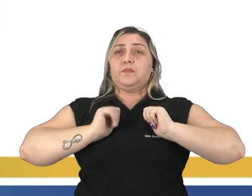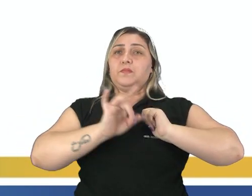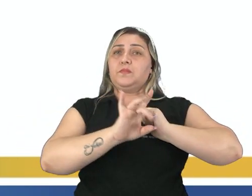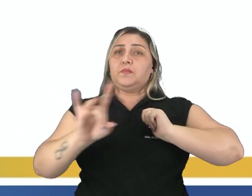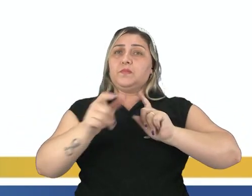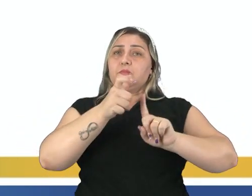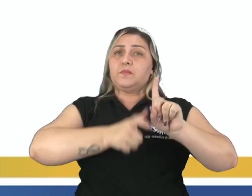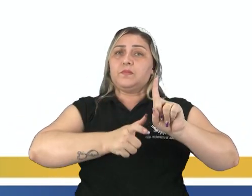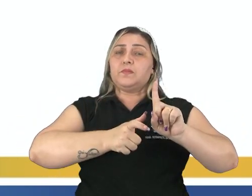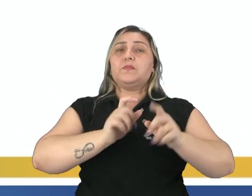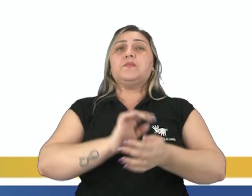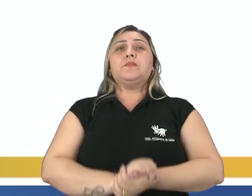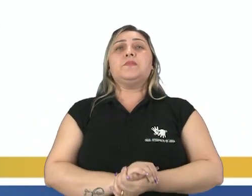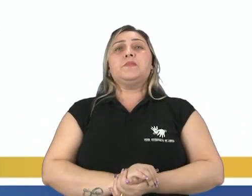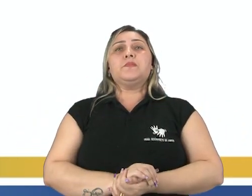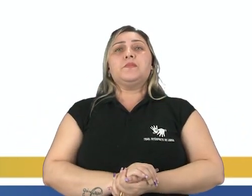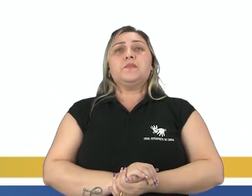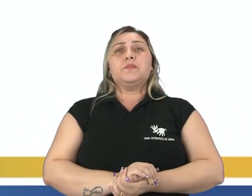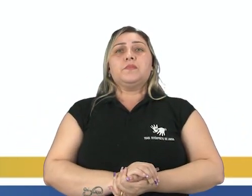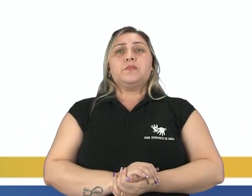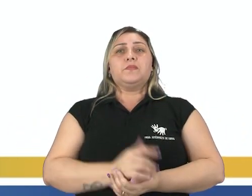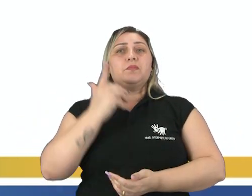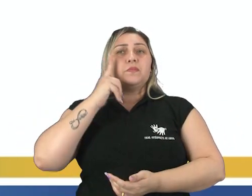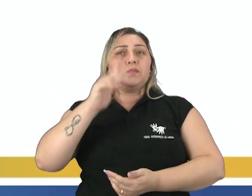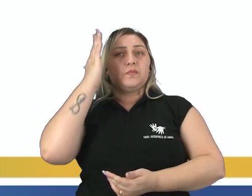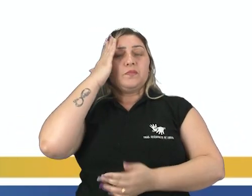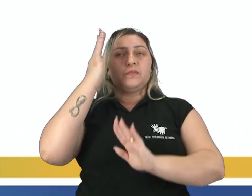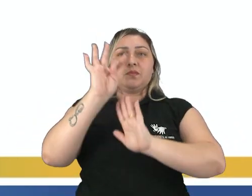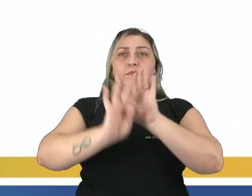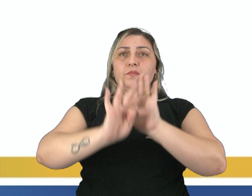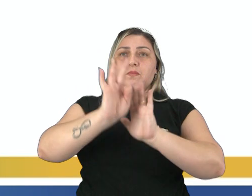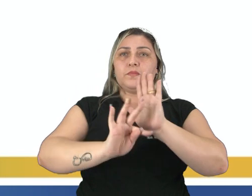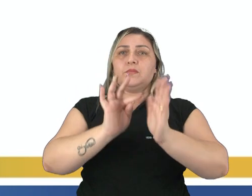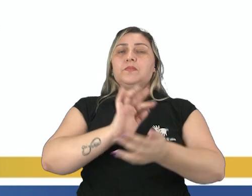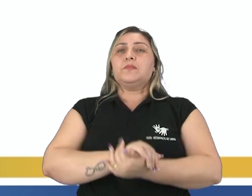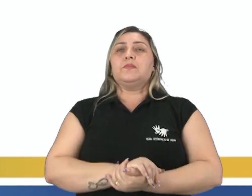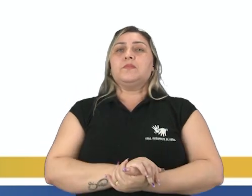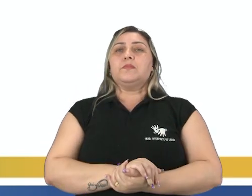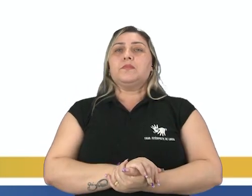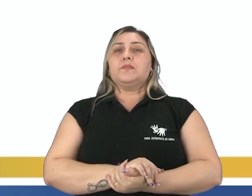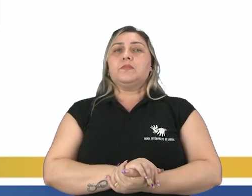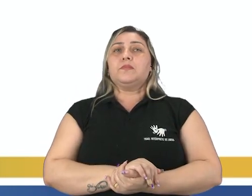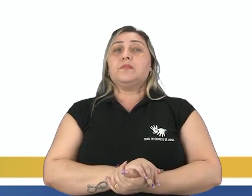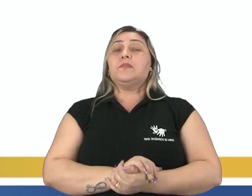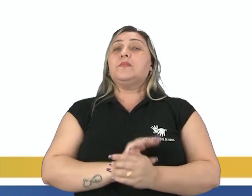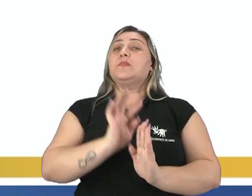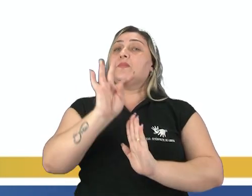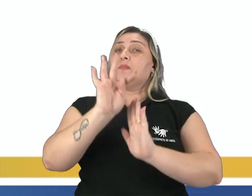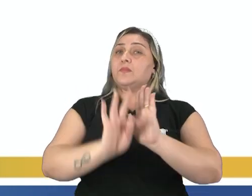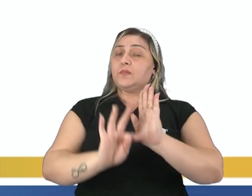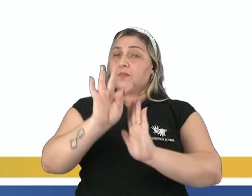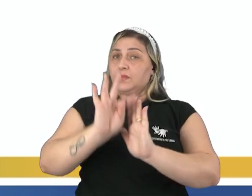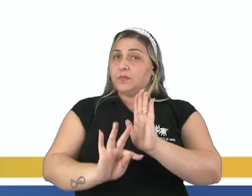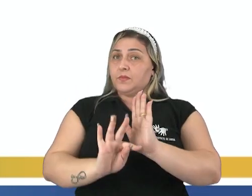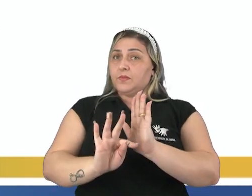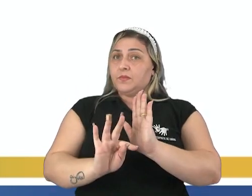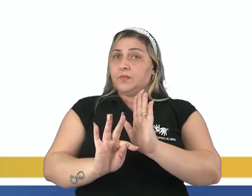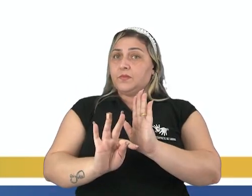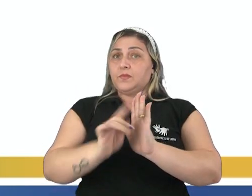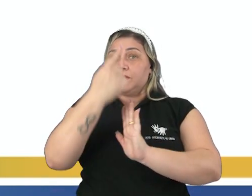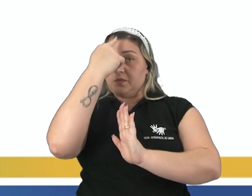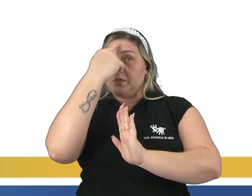comportamentos de cada um. E aí, deu para você entender esse texto? Até então, ele é um texto de linguagem não